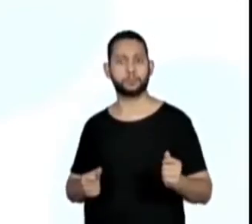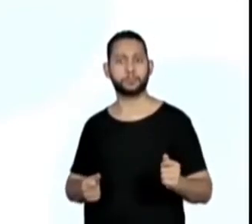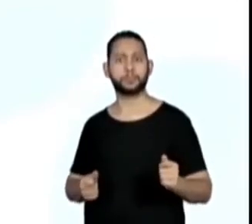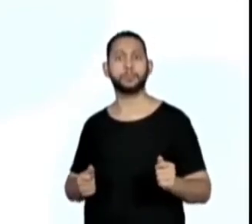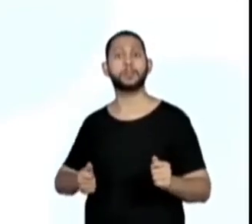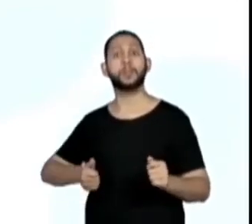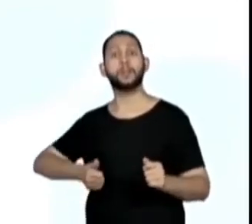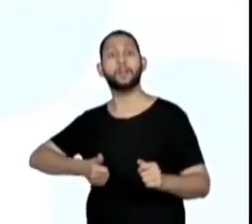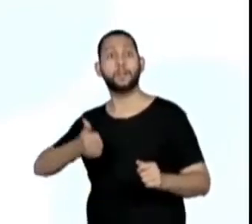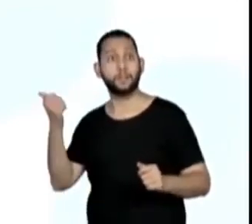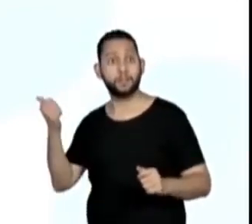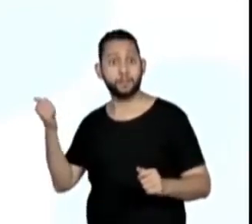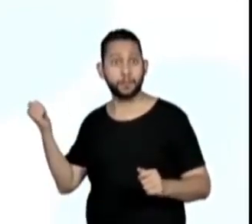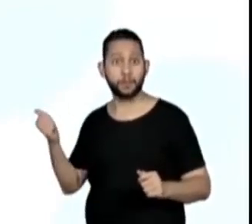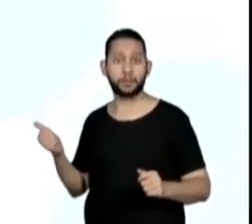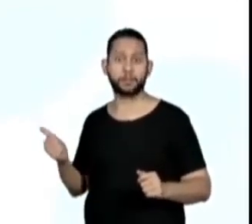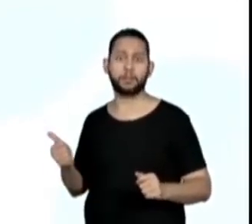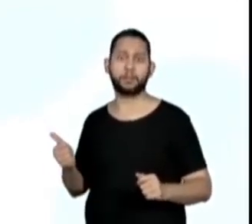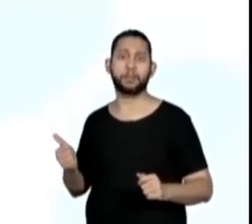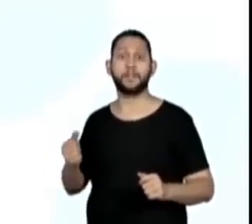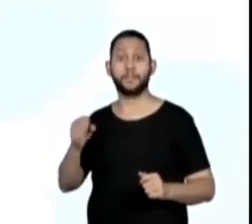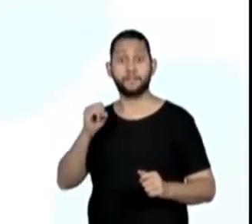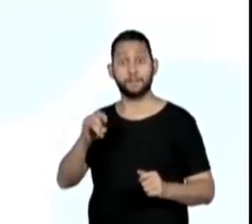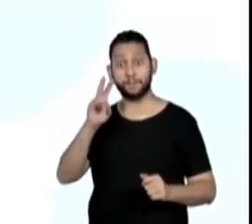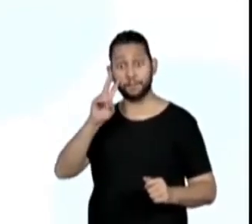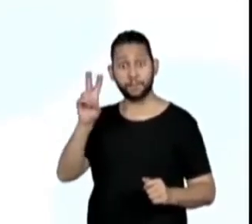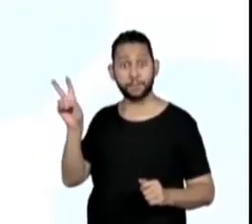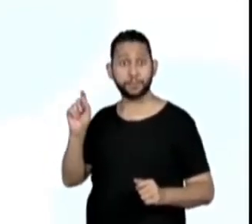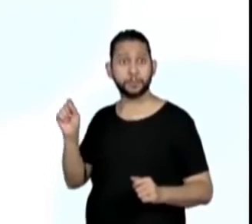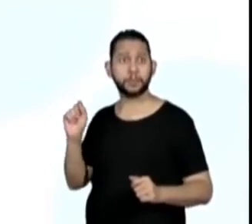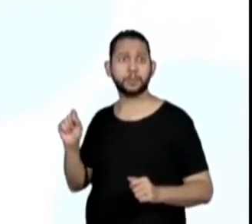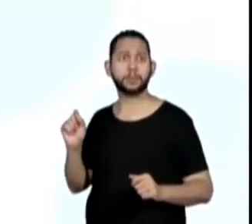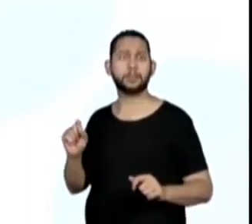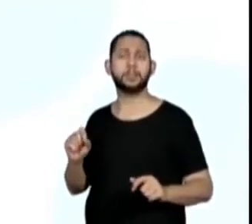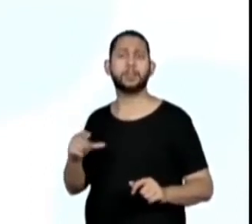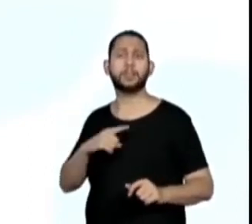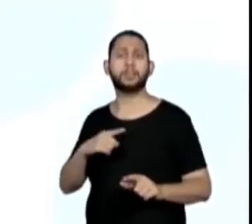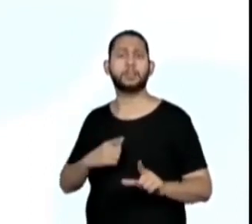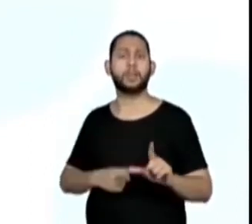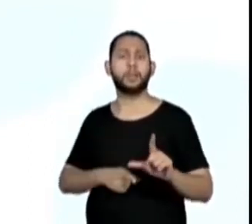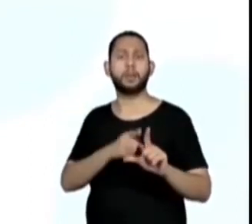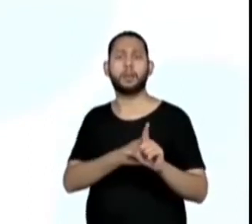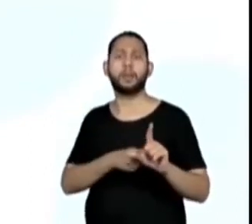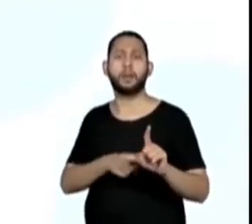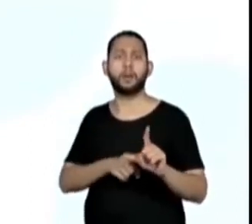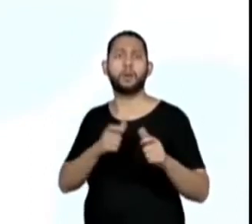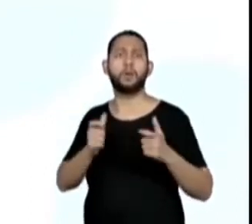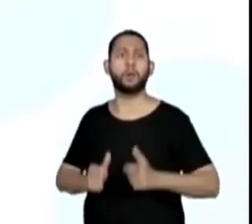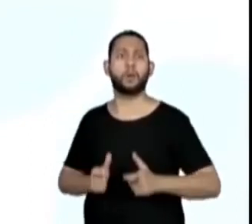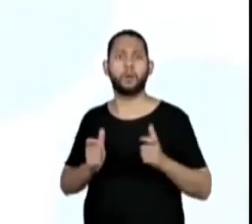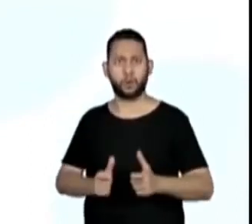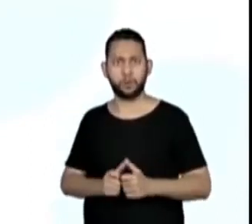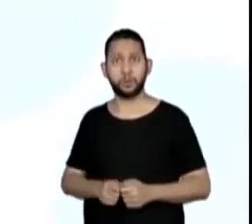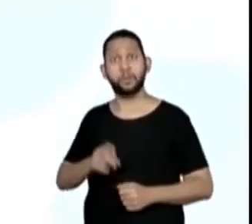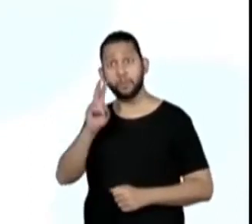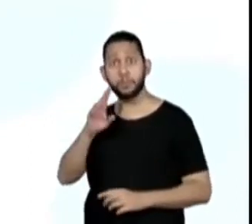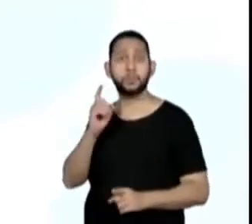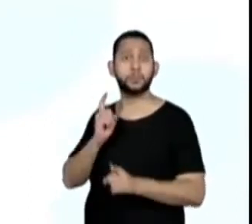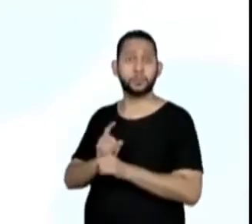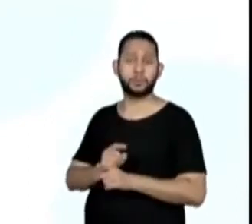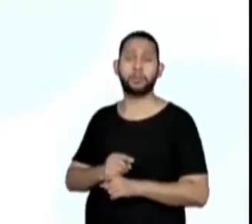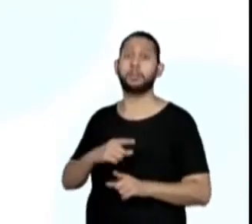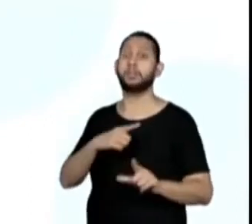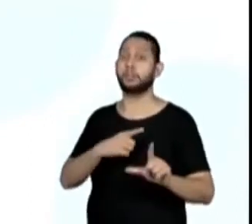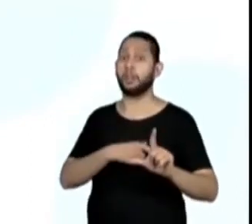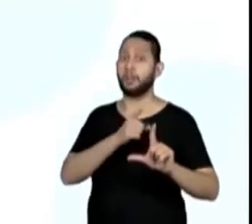repositório depois, tá? Geralmente, em meia hora, a aula já está disponível. Então, turma, as informações dos brinquedos. Vamos identificar ângulos retos e não